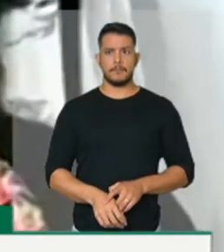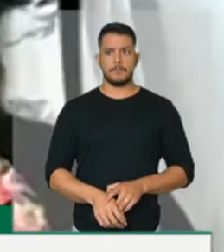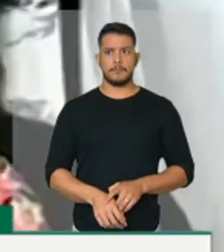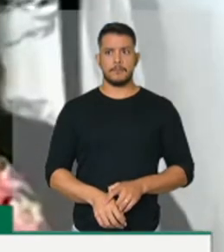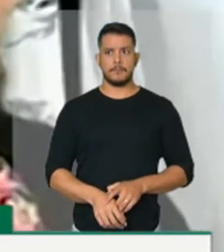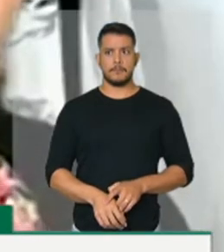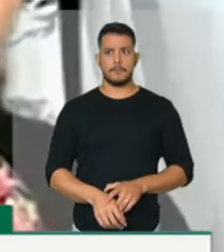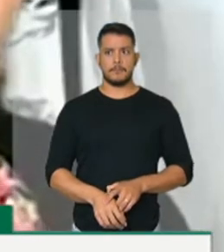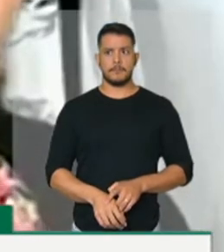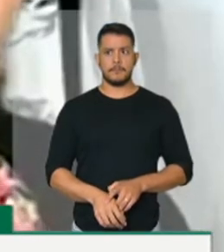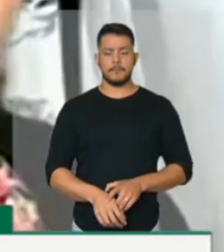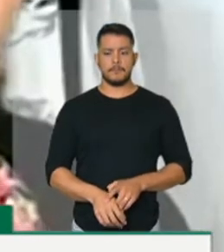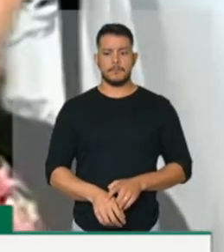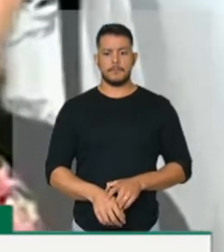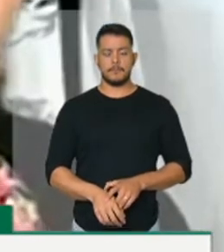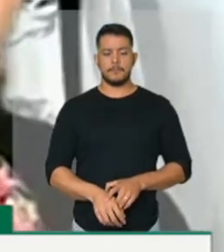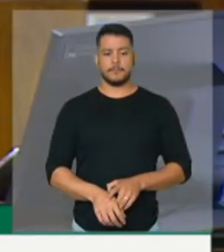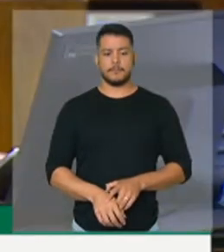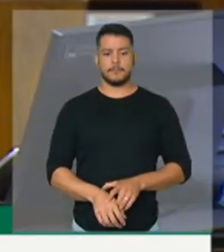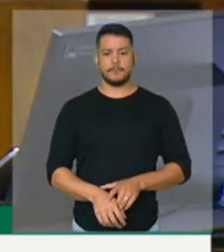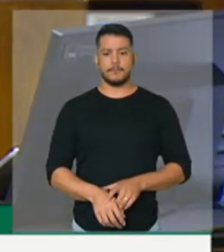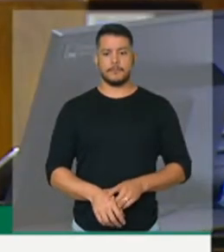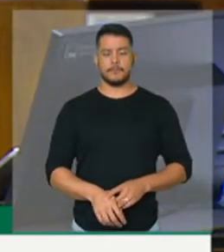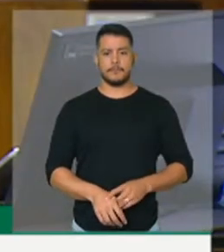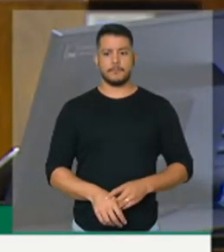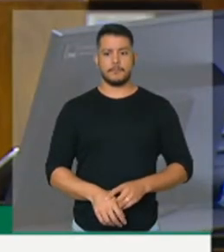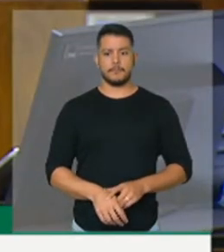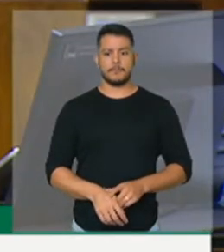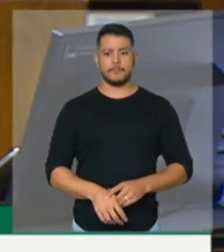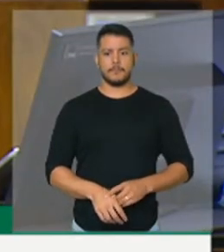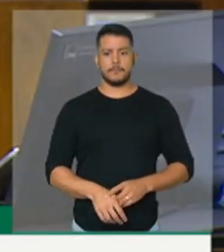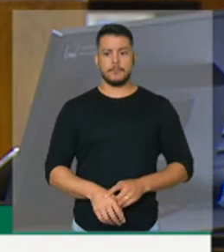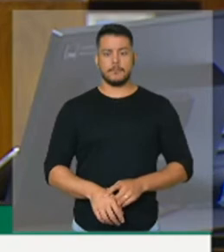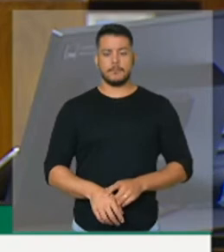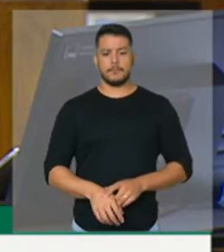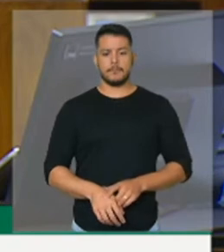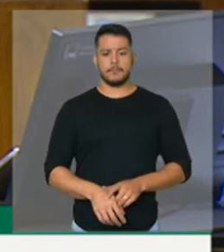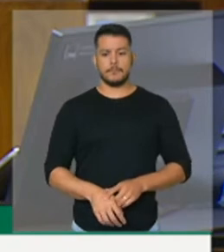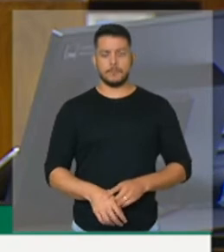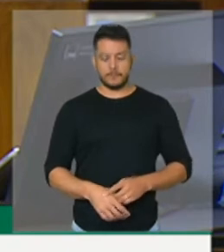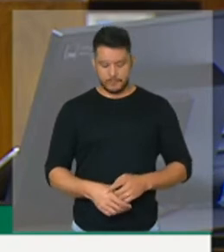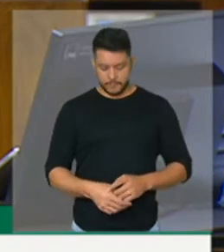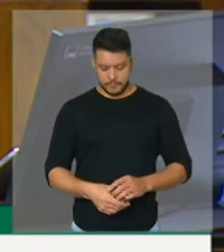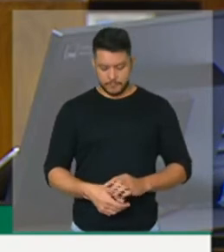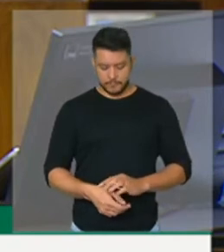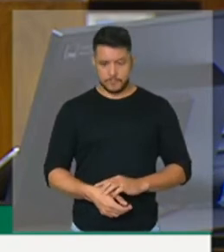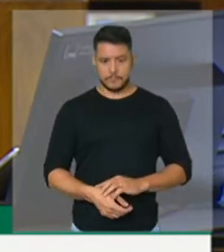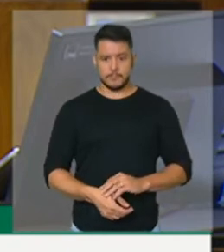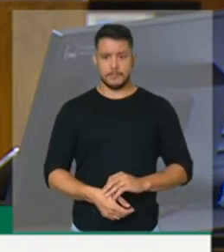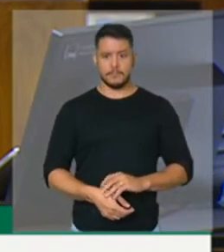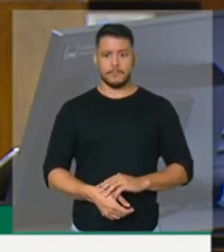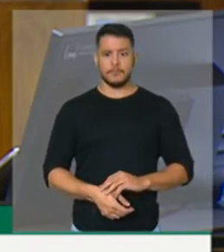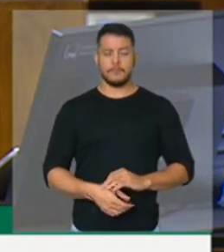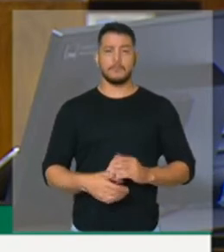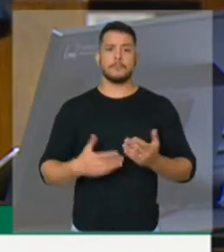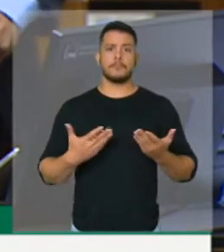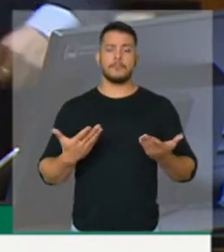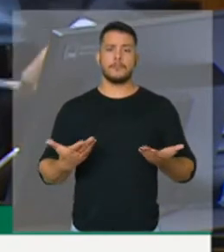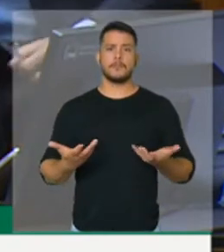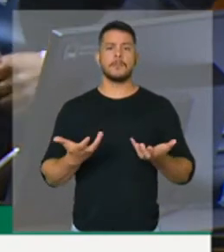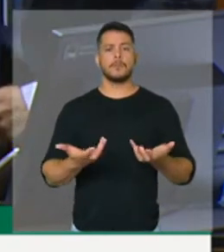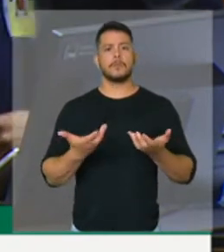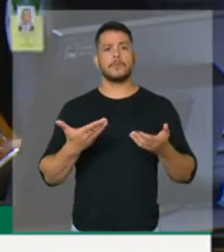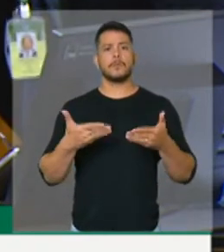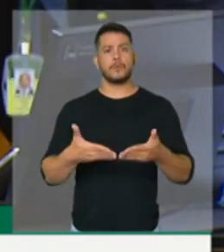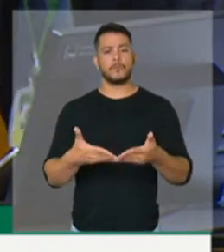após a votação, pessoal. Deputado Alexandre Leite tem a palavra. Senhor presidente, eu formular a presente